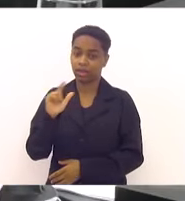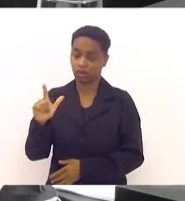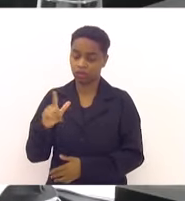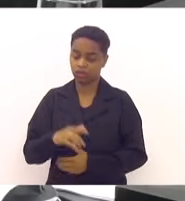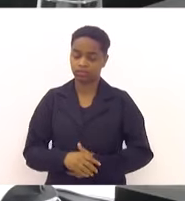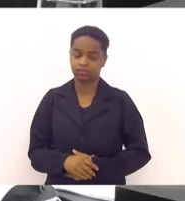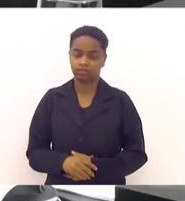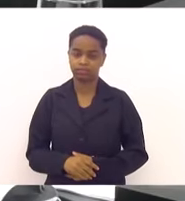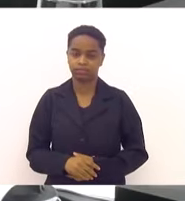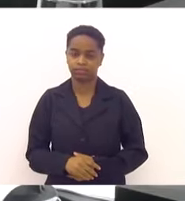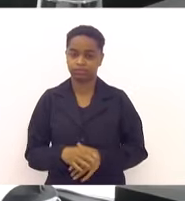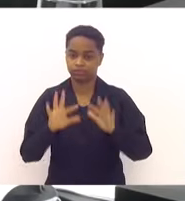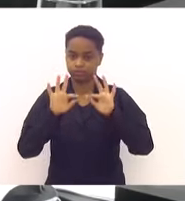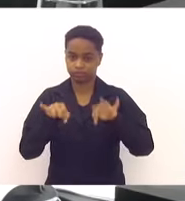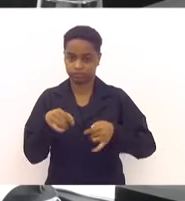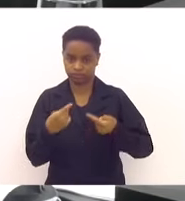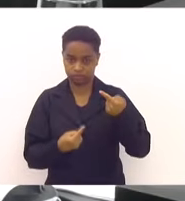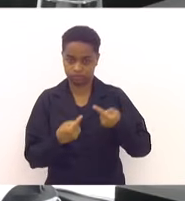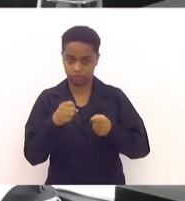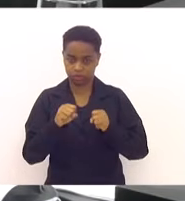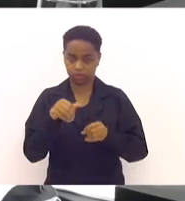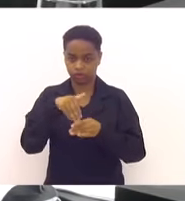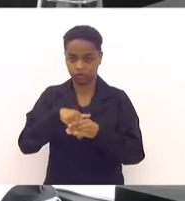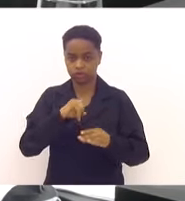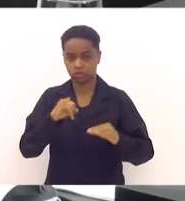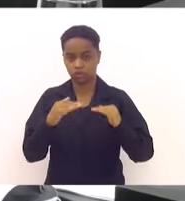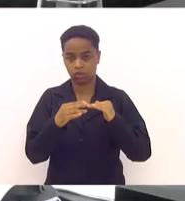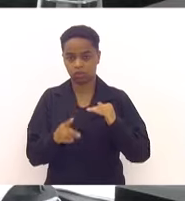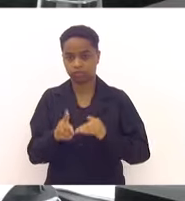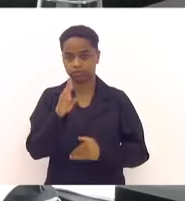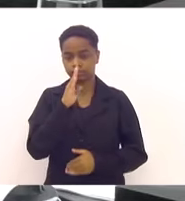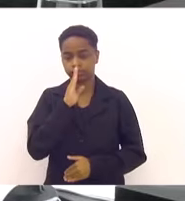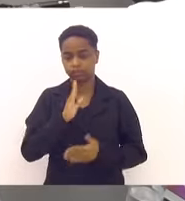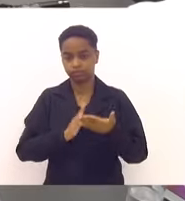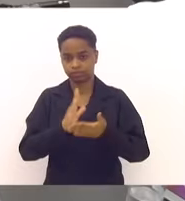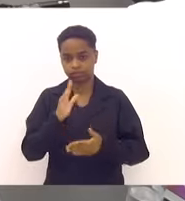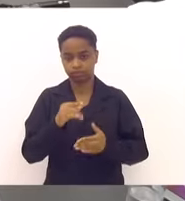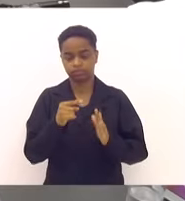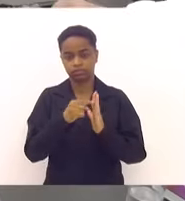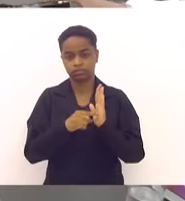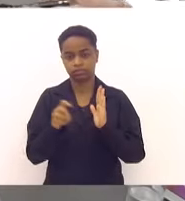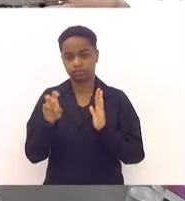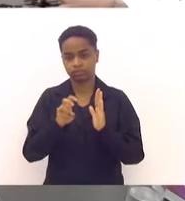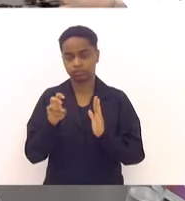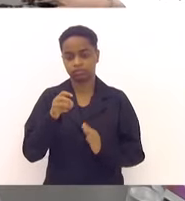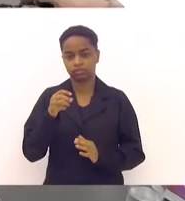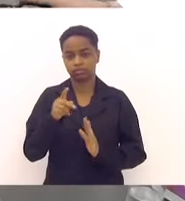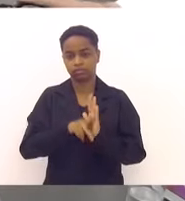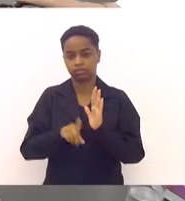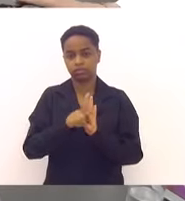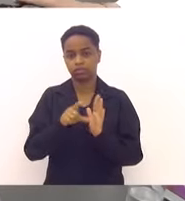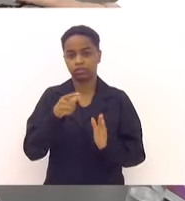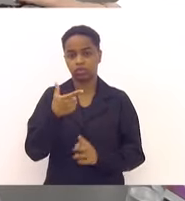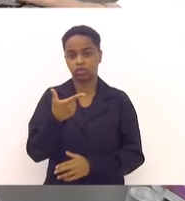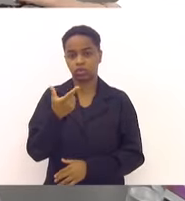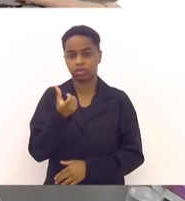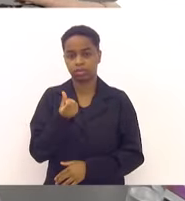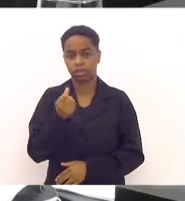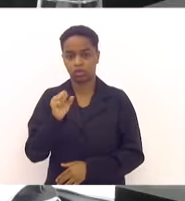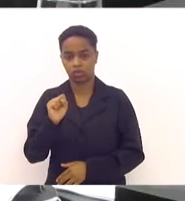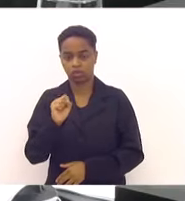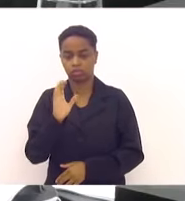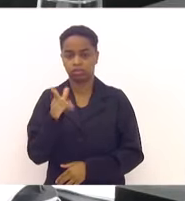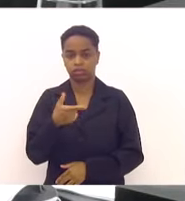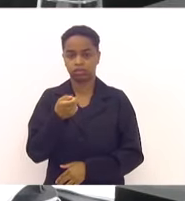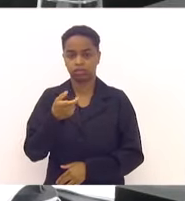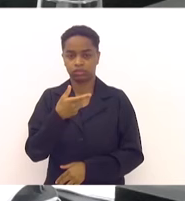Pois bem, encerrada a discussão, em votação, senhores que aprovam, permaneçam como estão, aprovado. Item 5 da pauta, o PL 268 de 23, de autoria da deputada Gisele